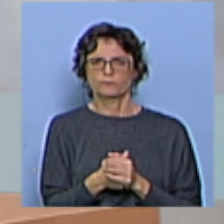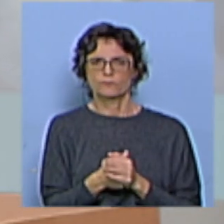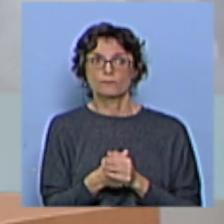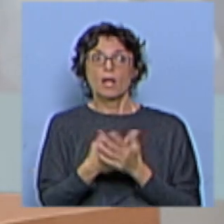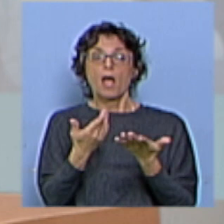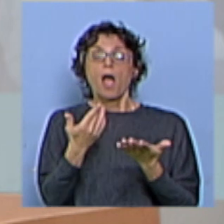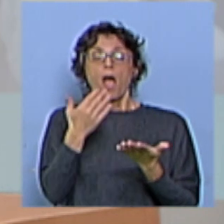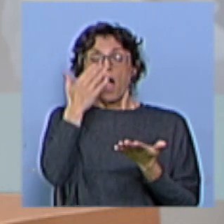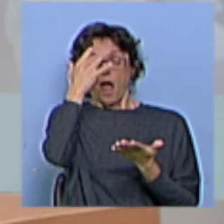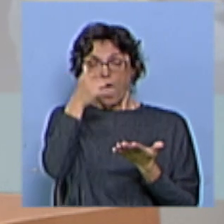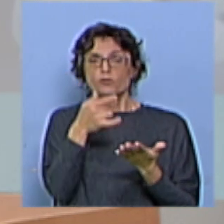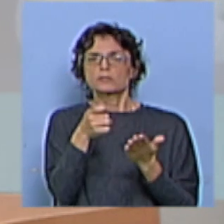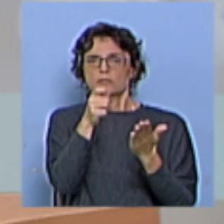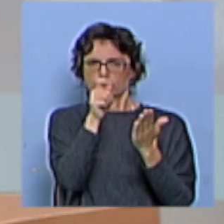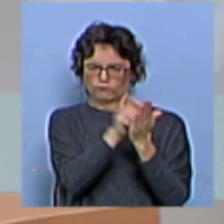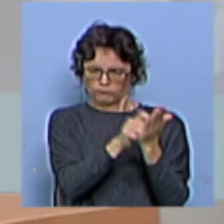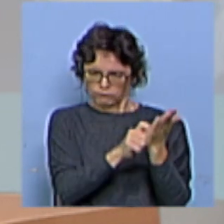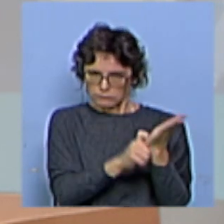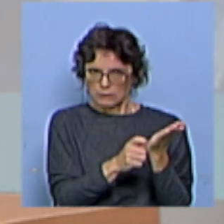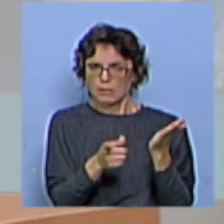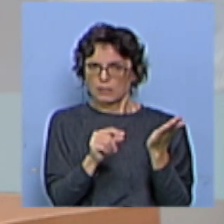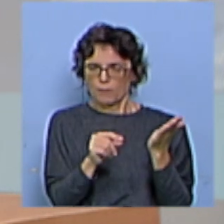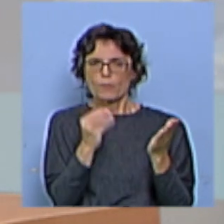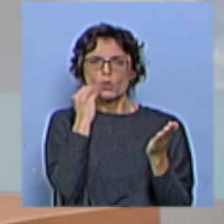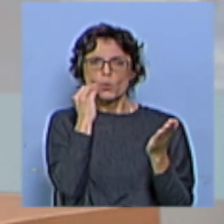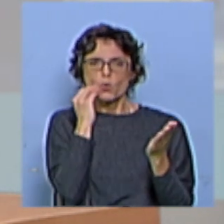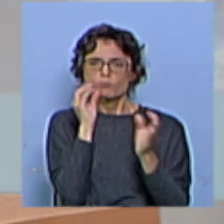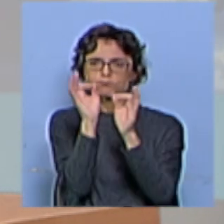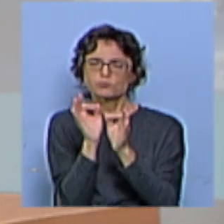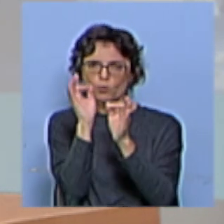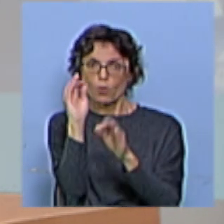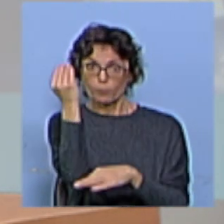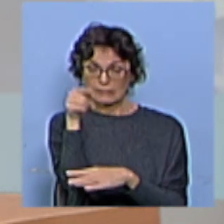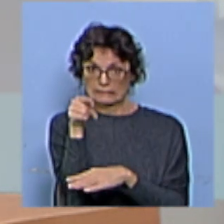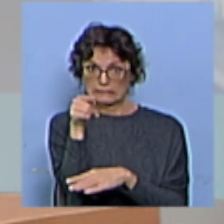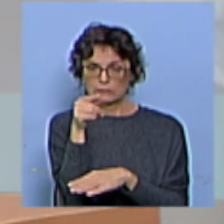a conservação, eu creio que são os dois grandes pilares